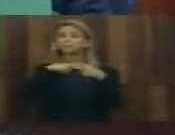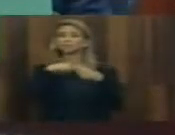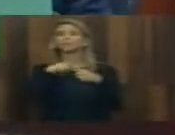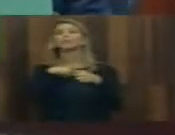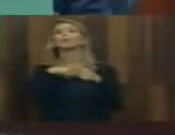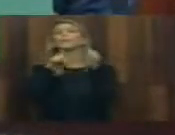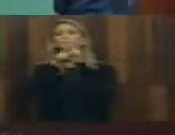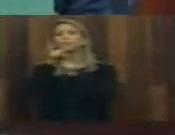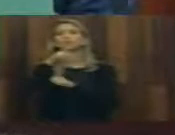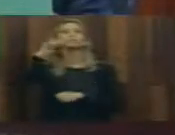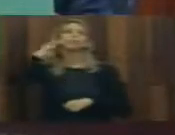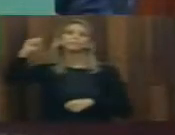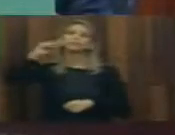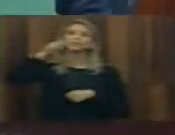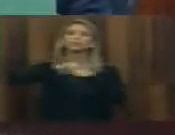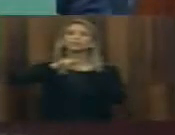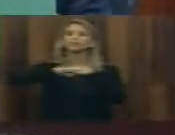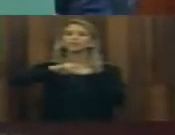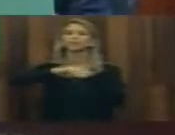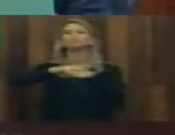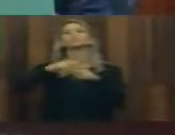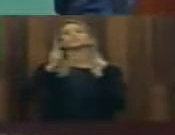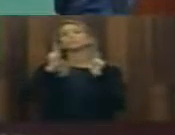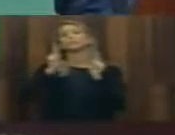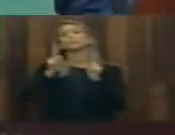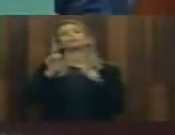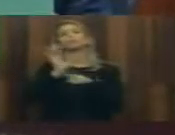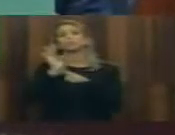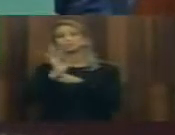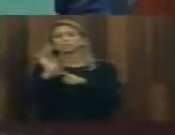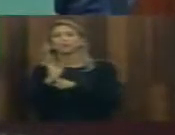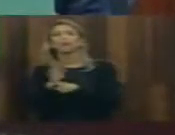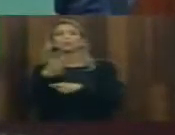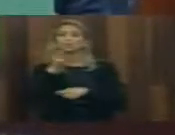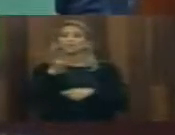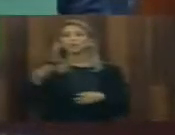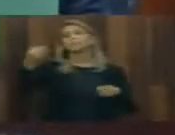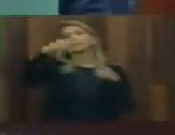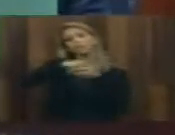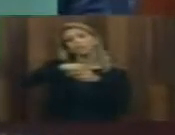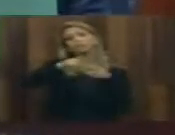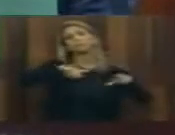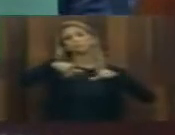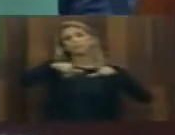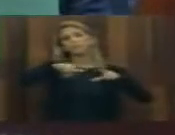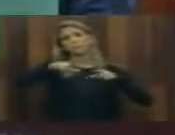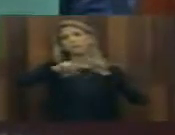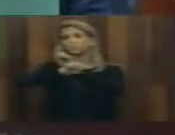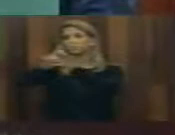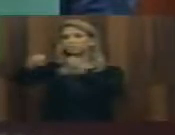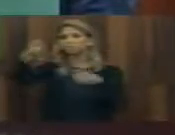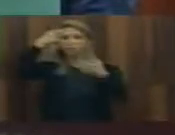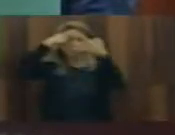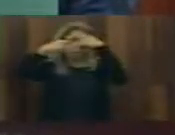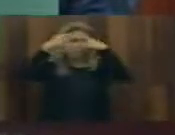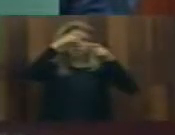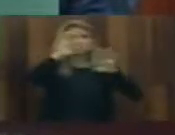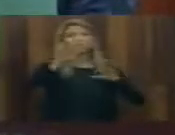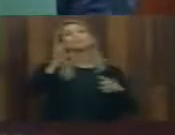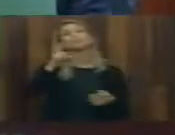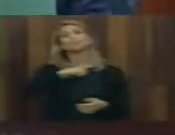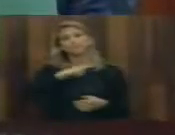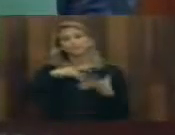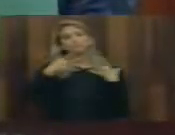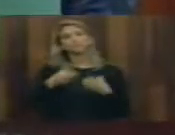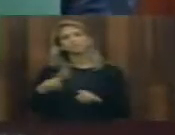saúde, segurança e prevenção de riscos no ambiente de trabalho do município de Cabo Frio. Parecer é favorável da